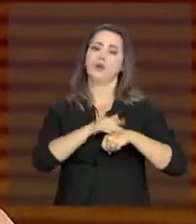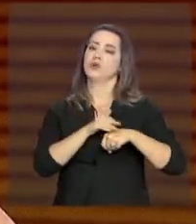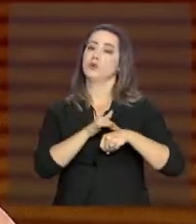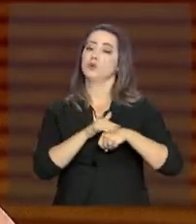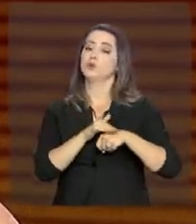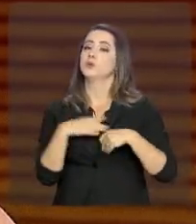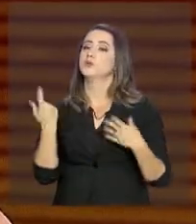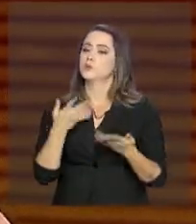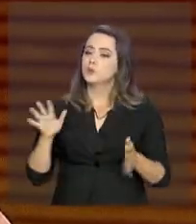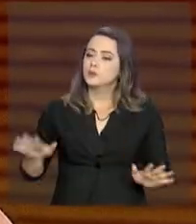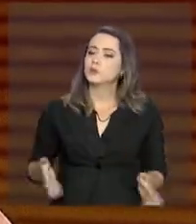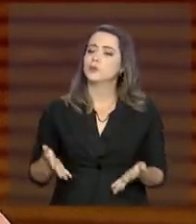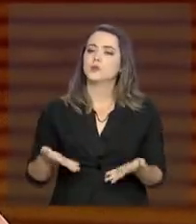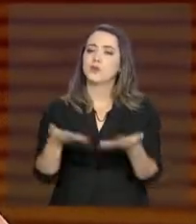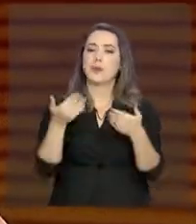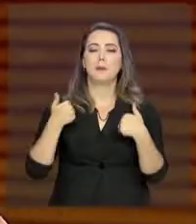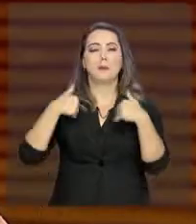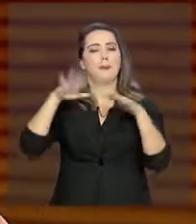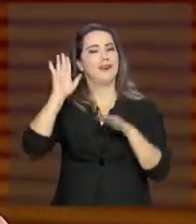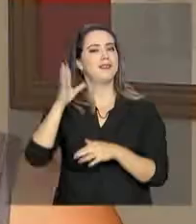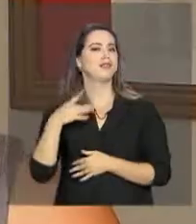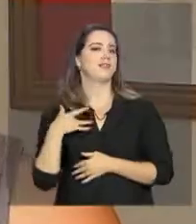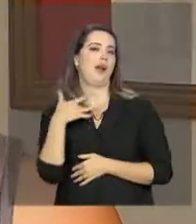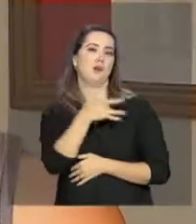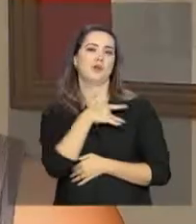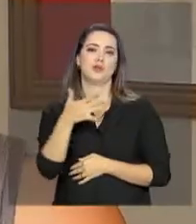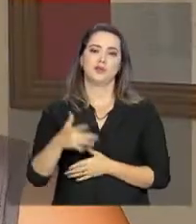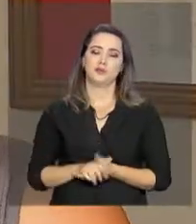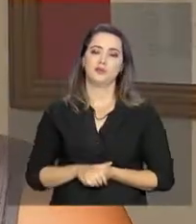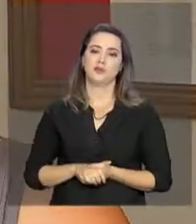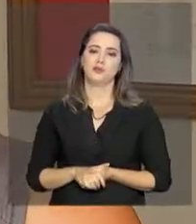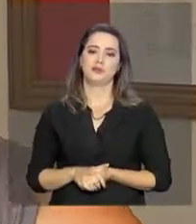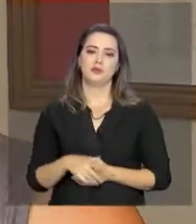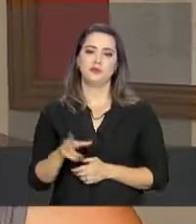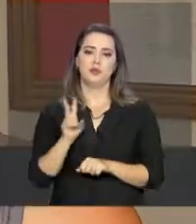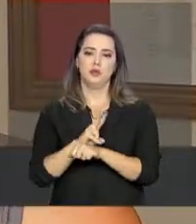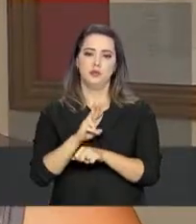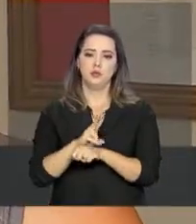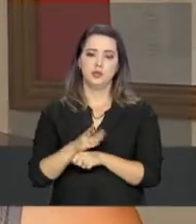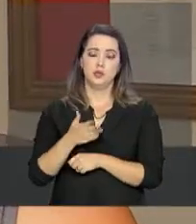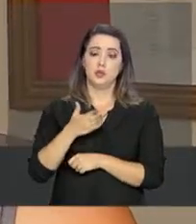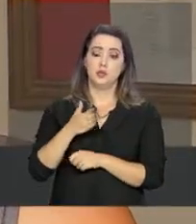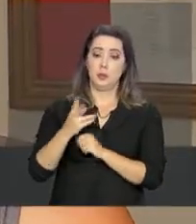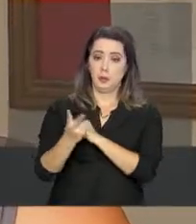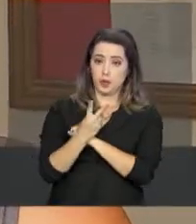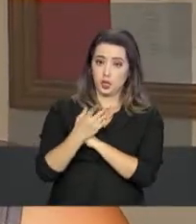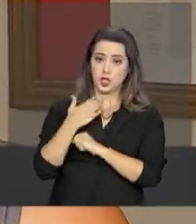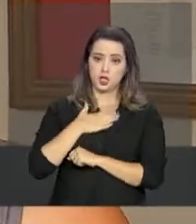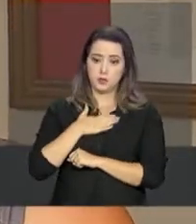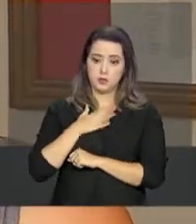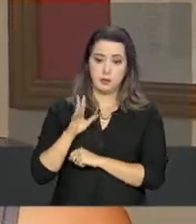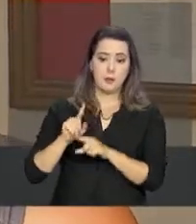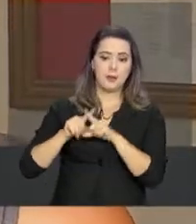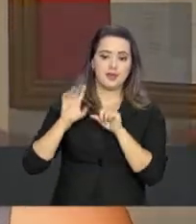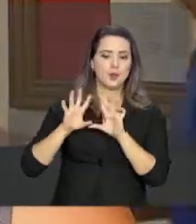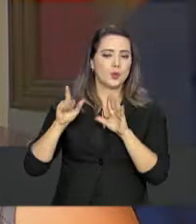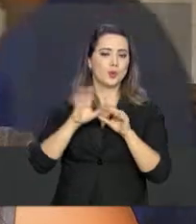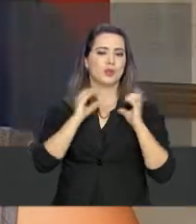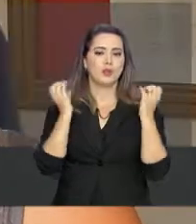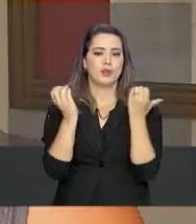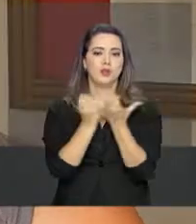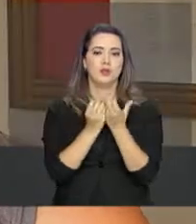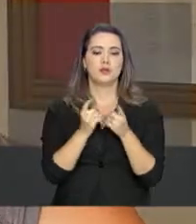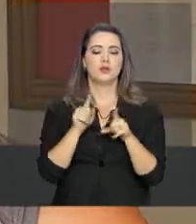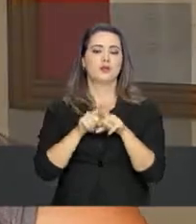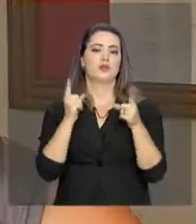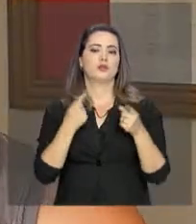gente promove mais saúde para a nossa população. A imunização, ela não só me protege, né? Ela protege toda a comunidade. Então,